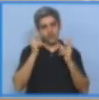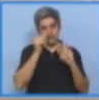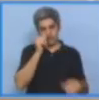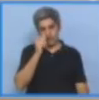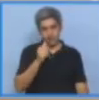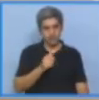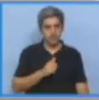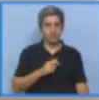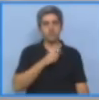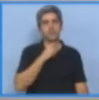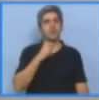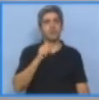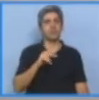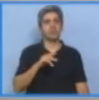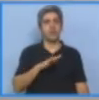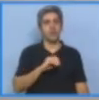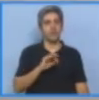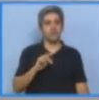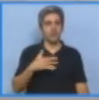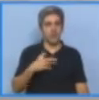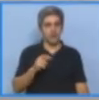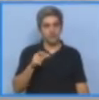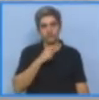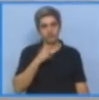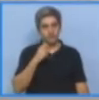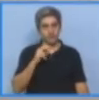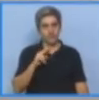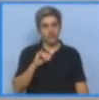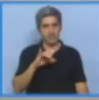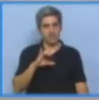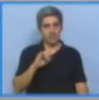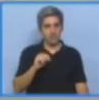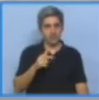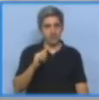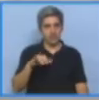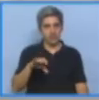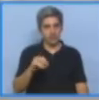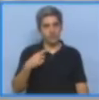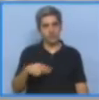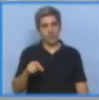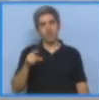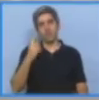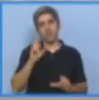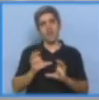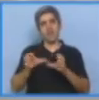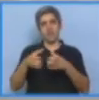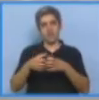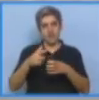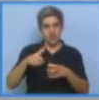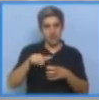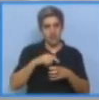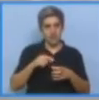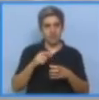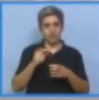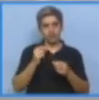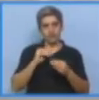não é? Mais liberta. O padre Gonçalo Fernandes é sacerdote vicentino e tem uma equipa